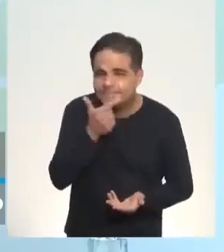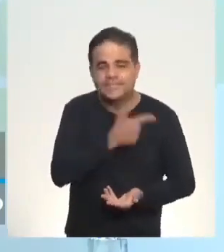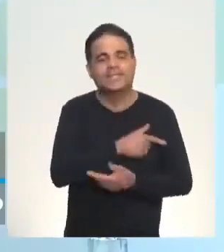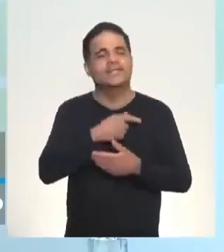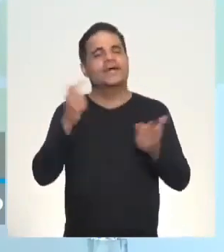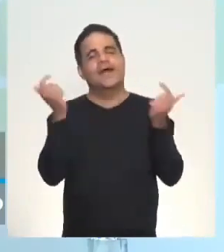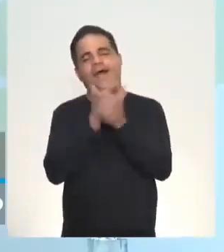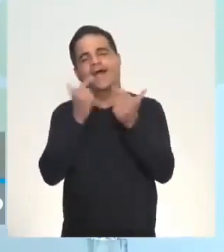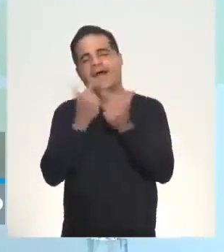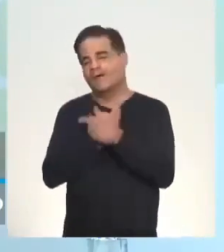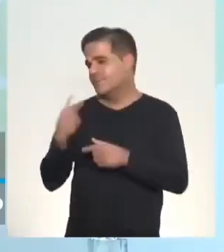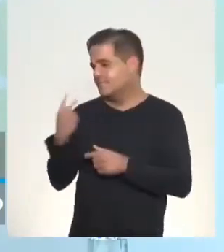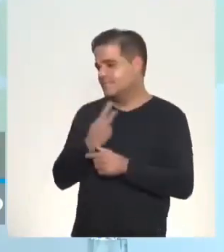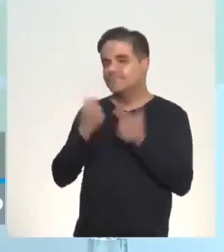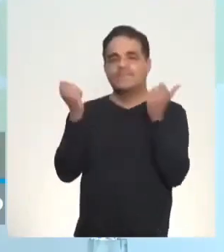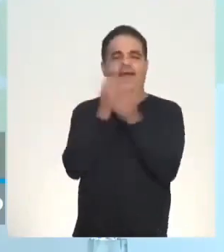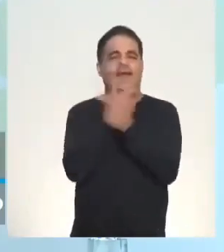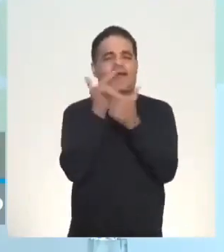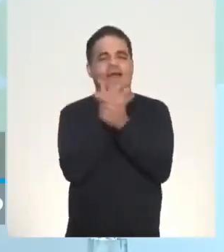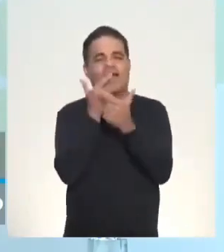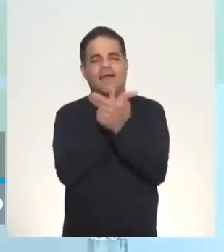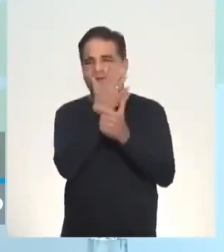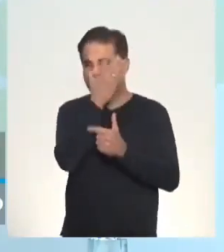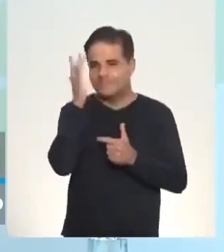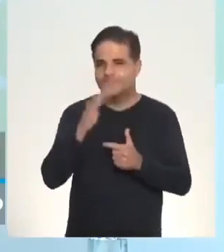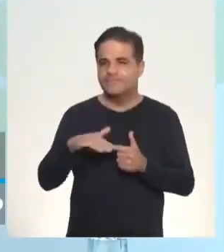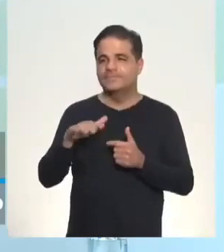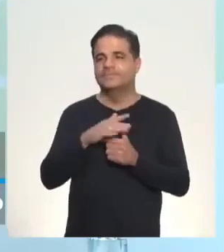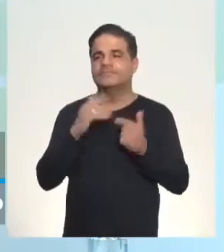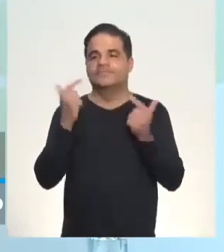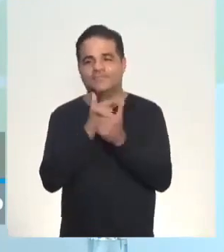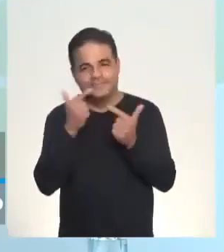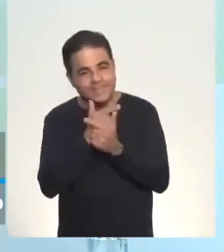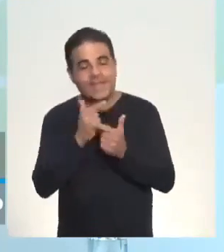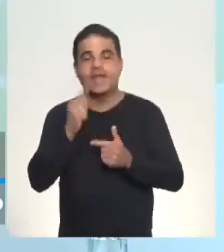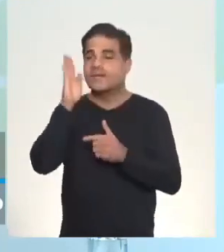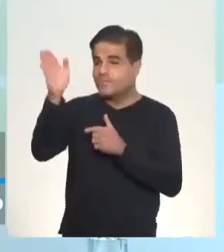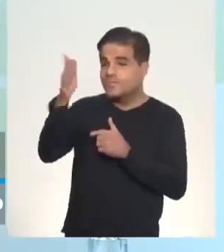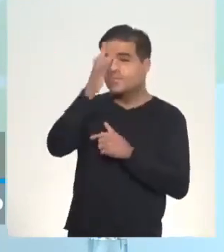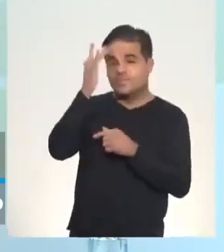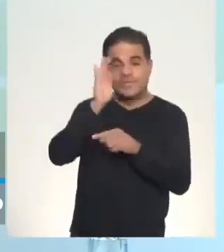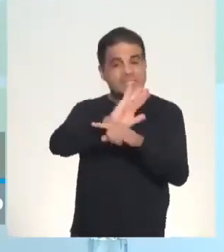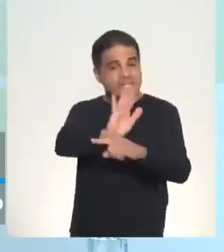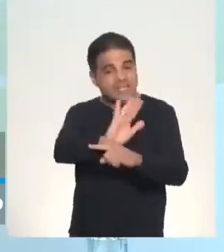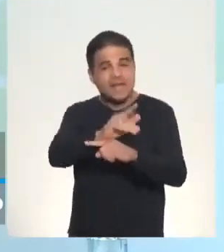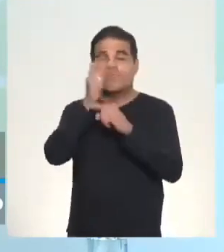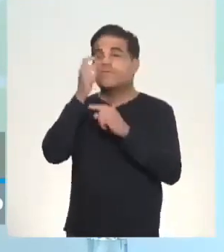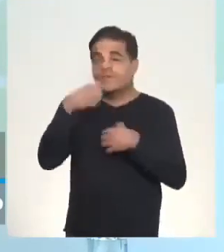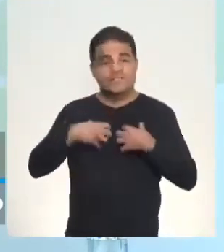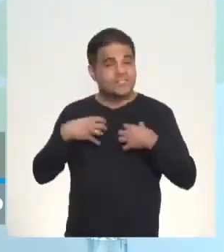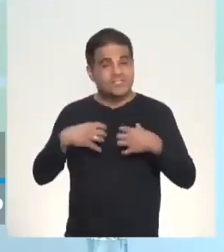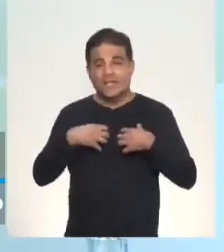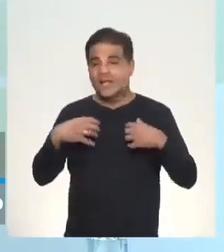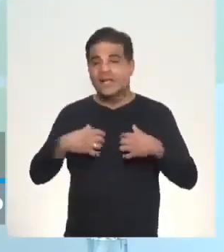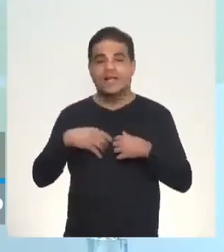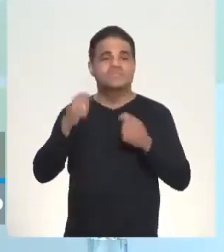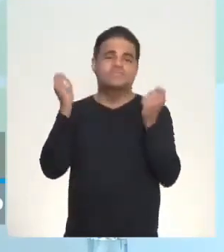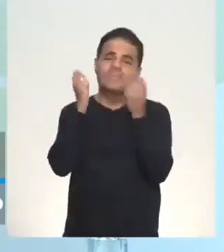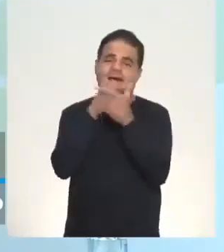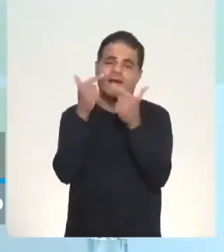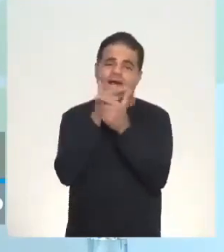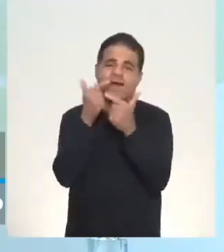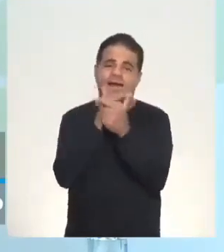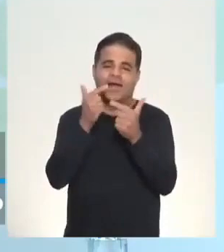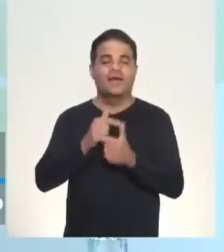dando muita risada, né? E as pessoas iam ao cinema para assistir dessa forma e super se